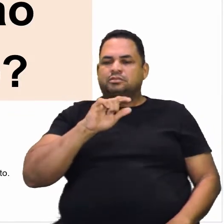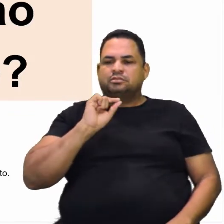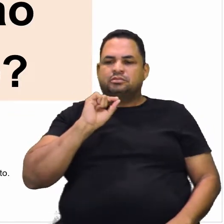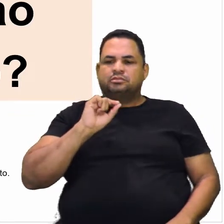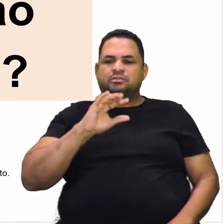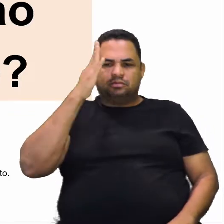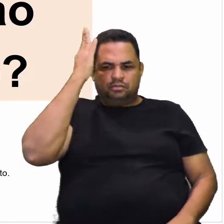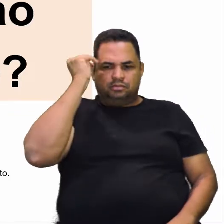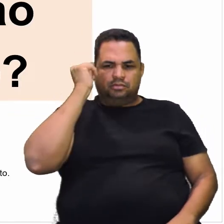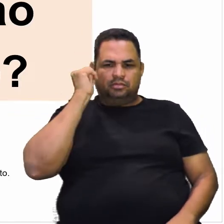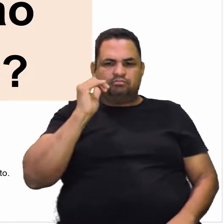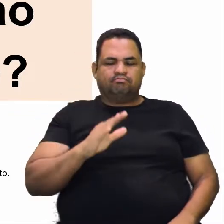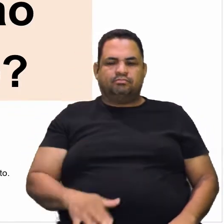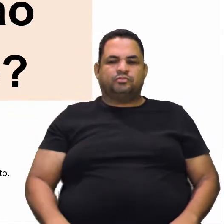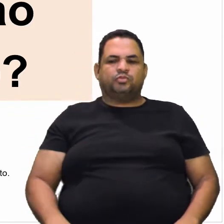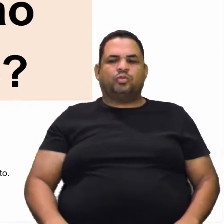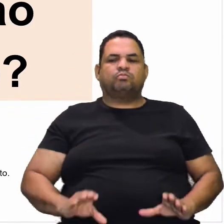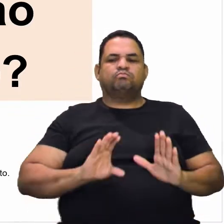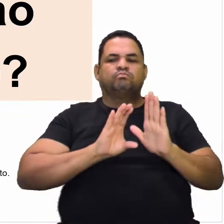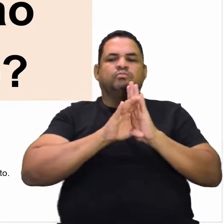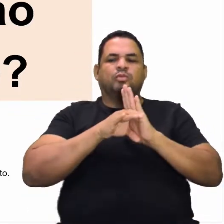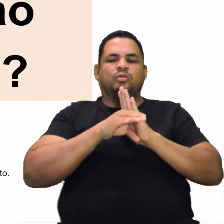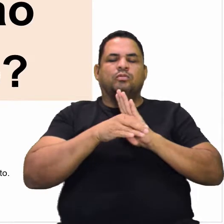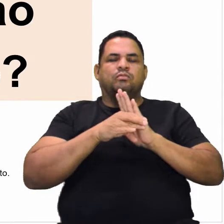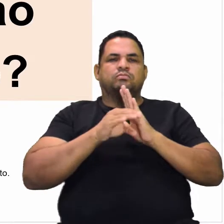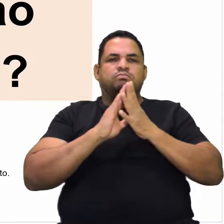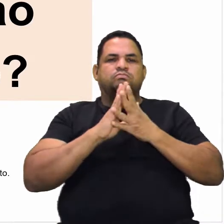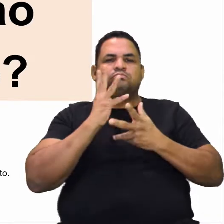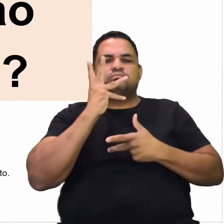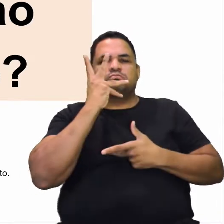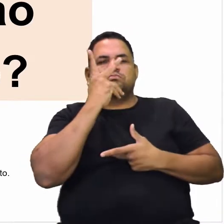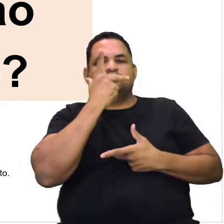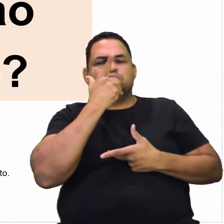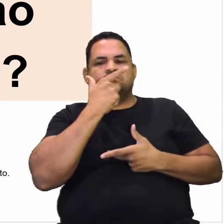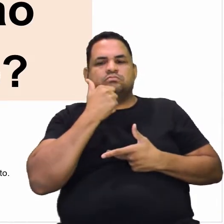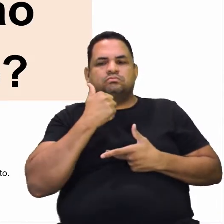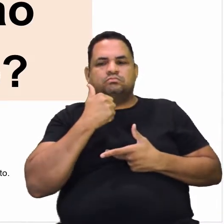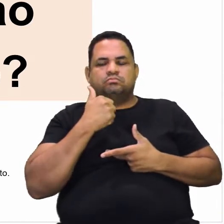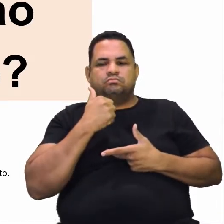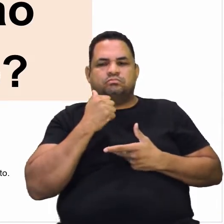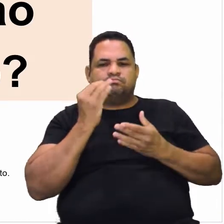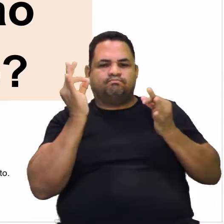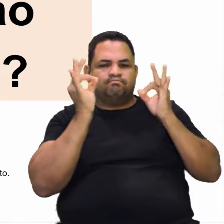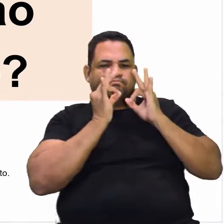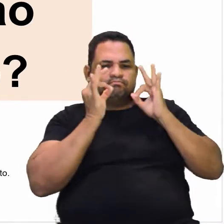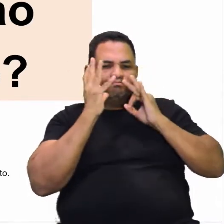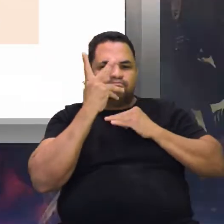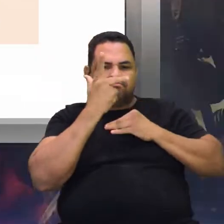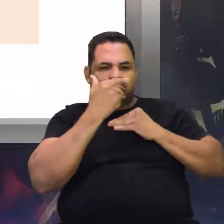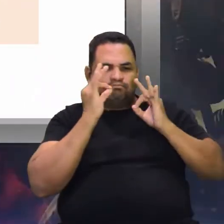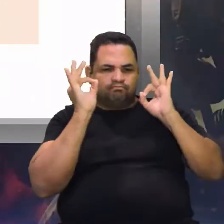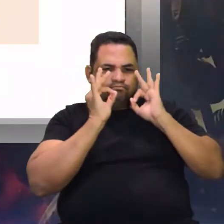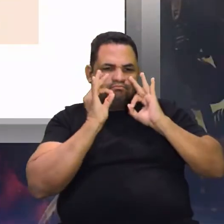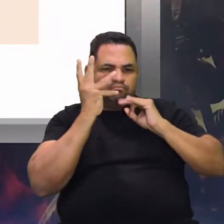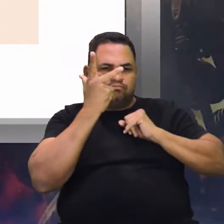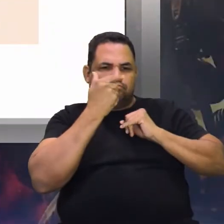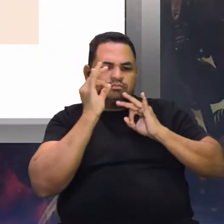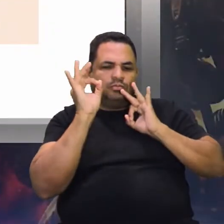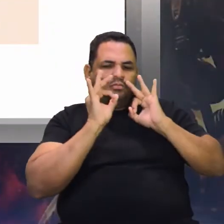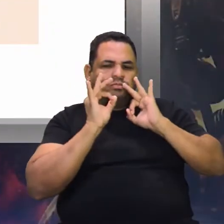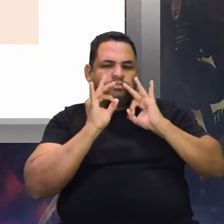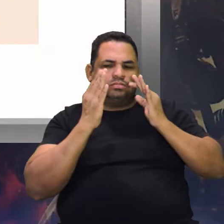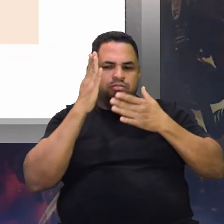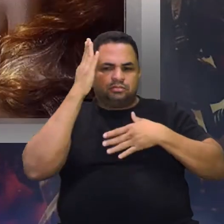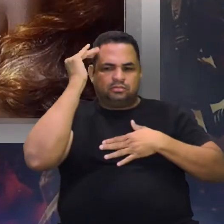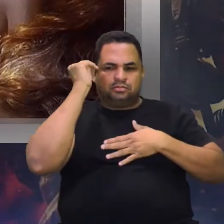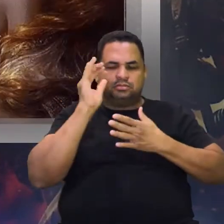definição de belo? Vem cá comigo, aluno. Você sabe a definição de belo, o que é beleza?